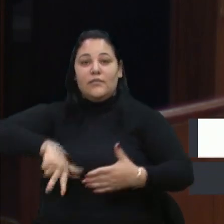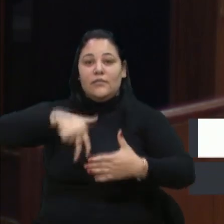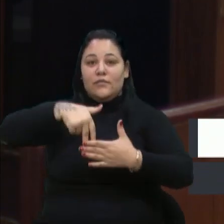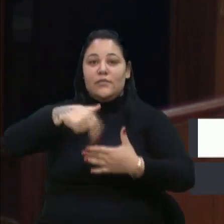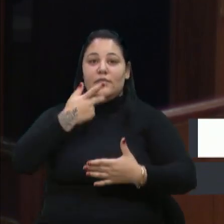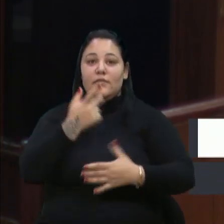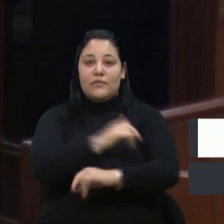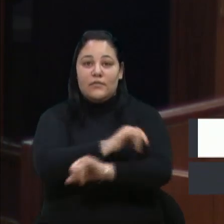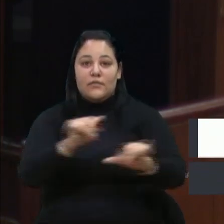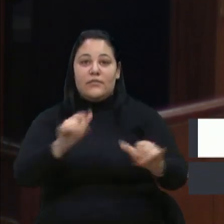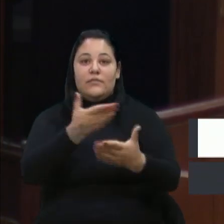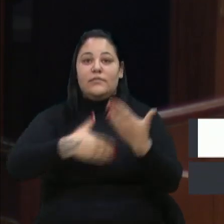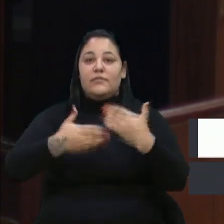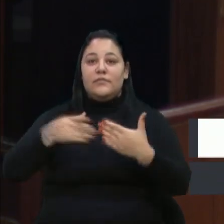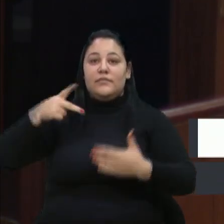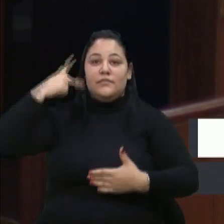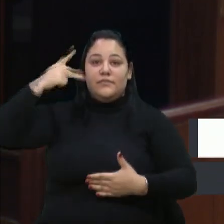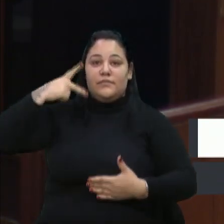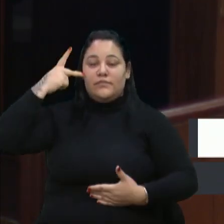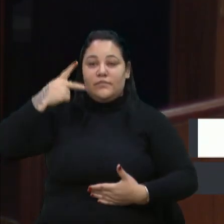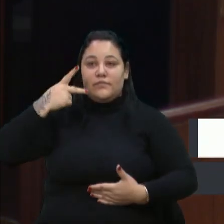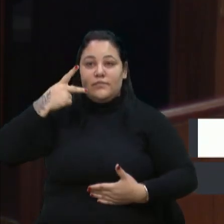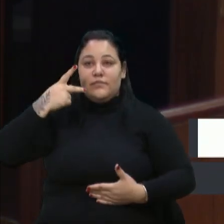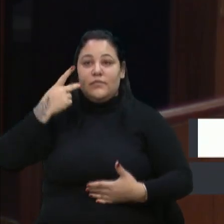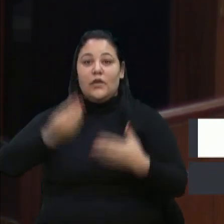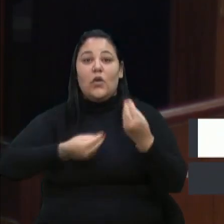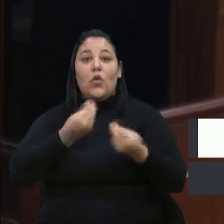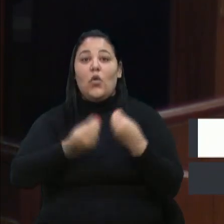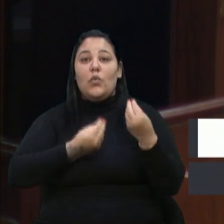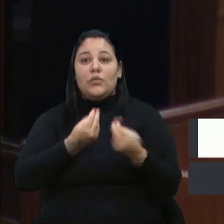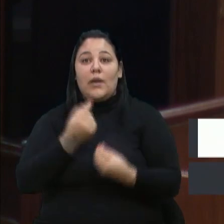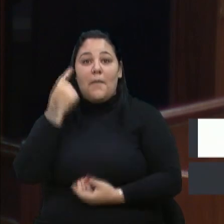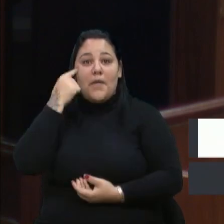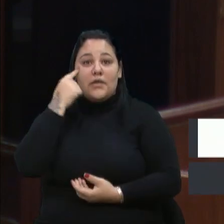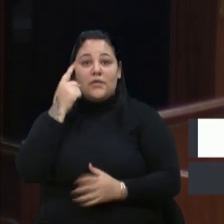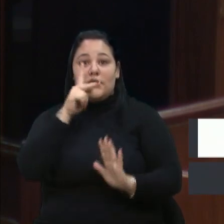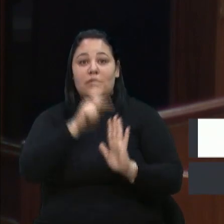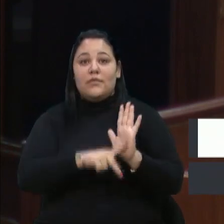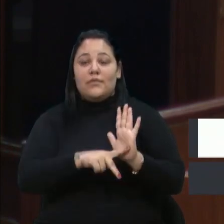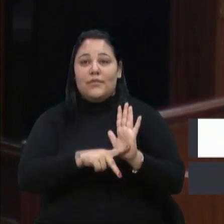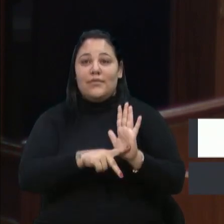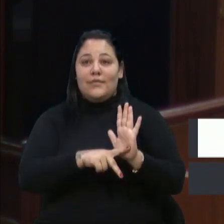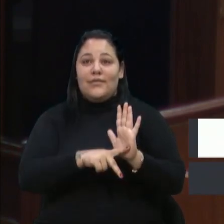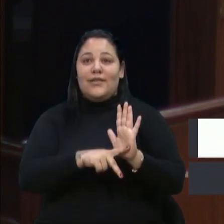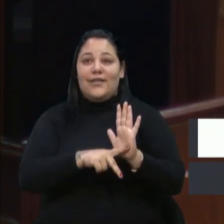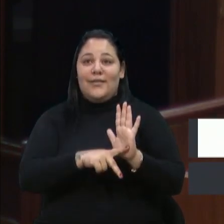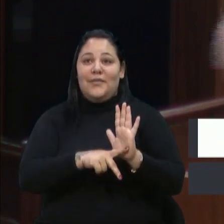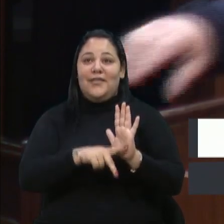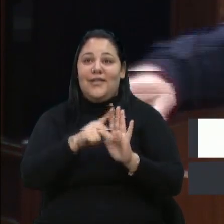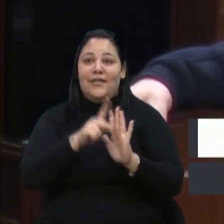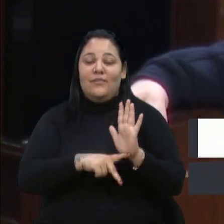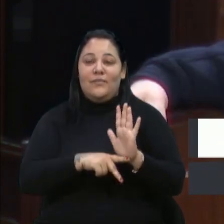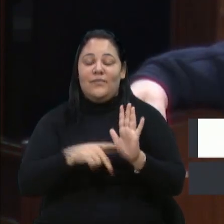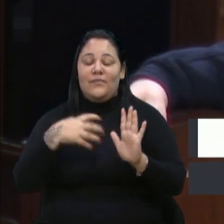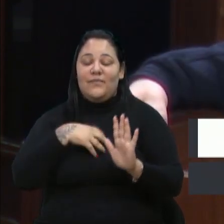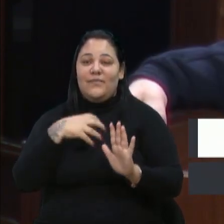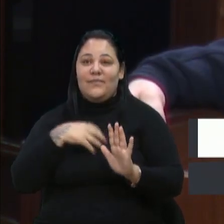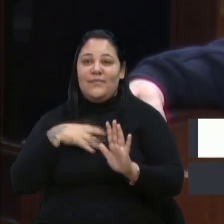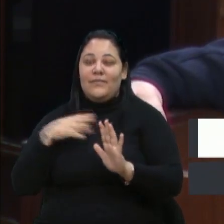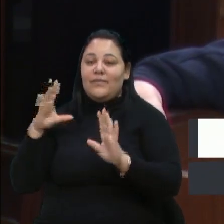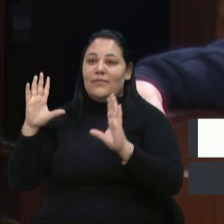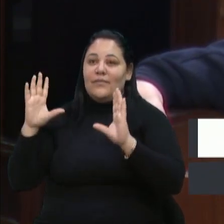nós, vereadores, como que ele está pensando e planejando esse projeto. Eu fiz de uma forma bem resumida, mas que ele possa falar de